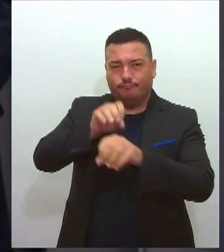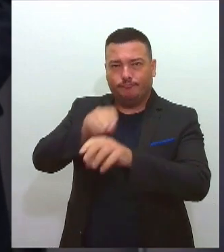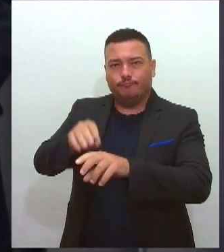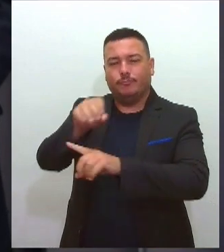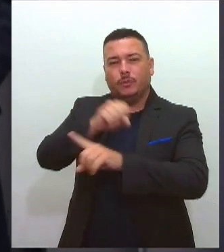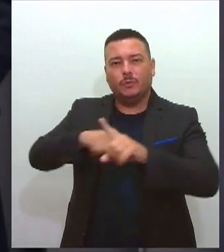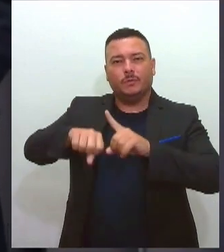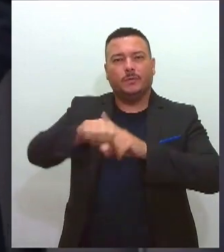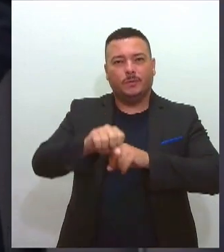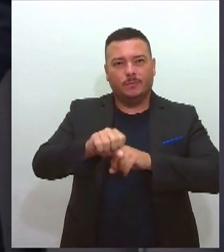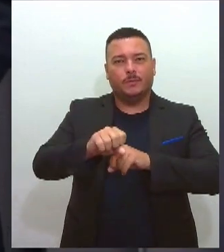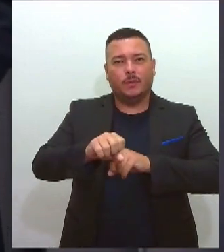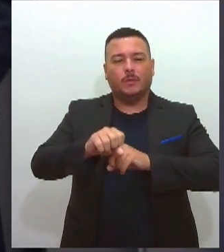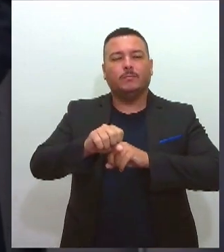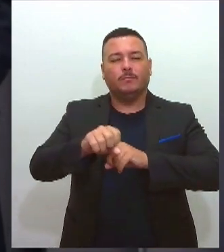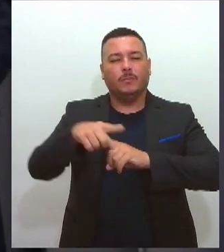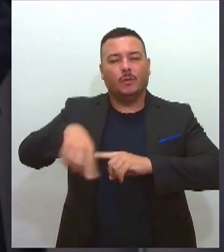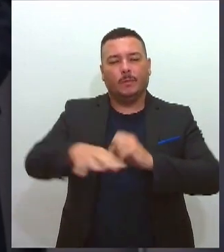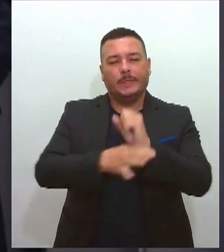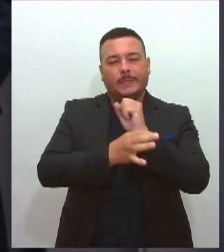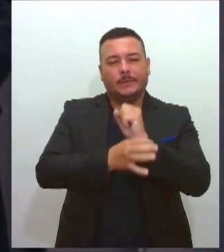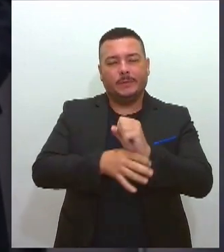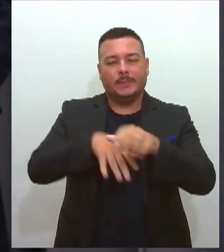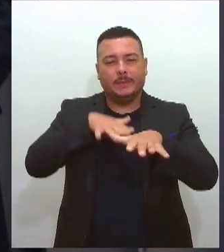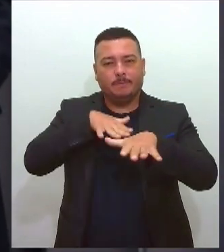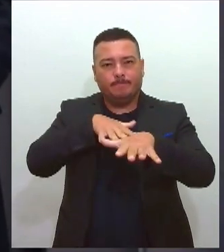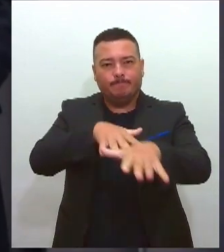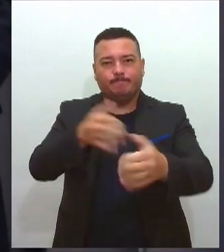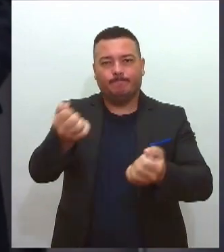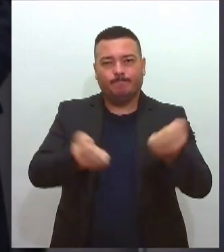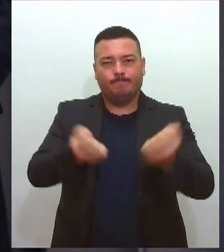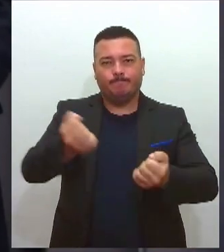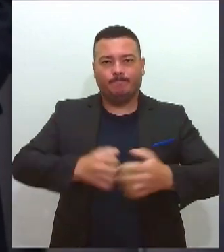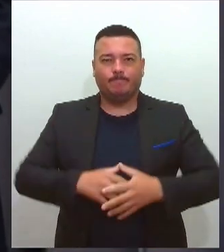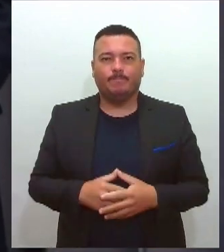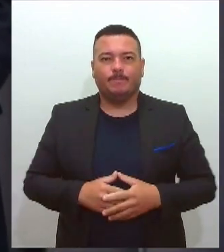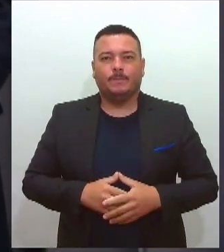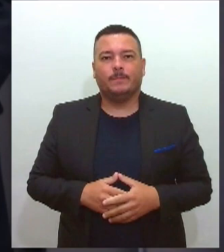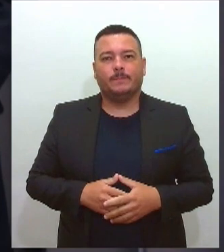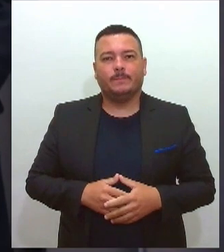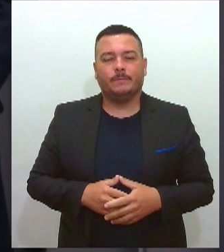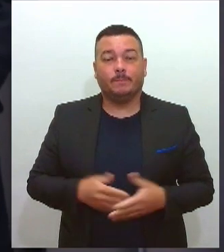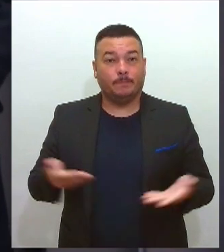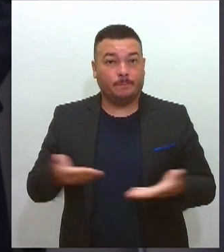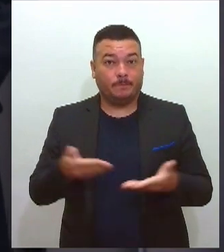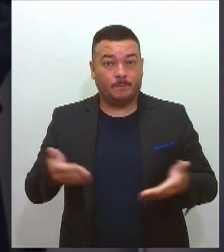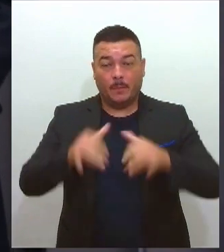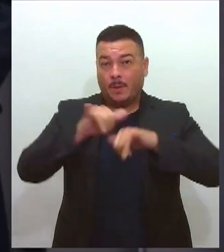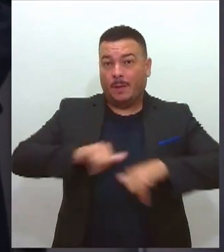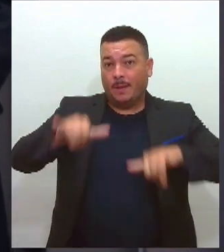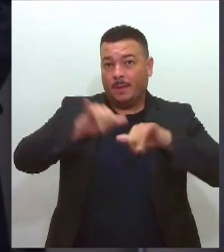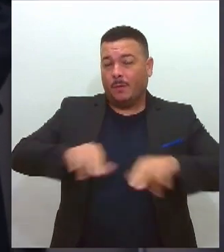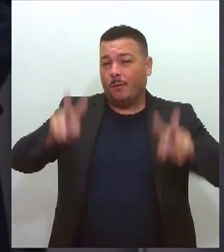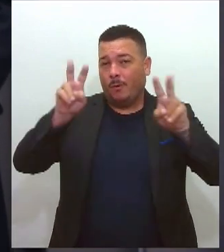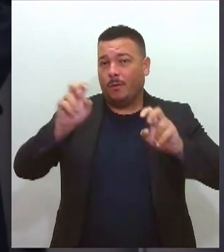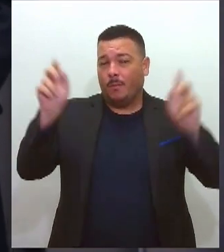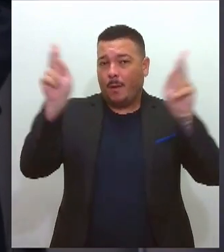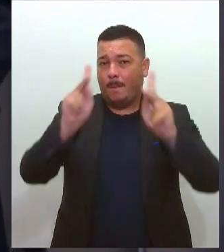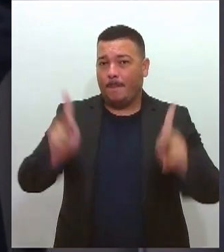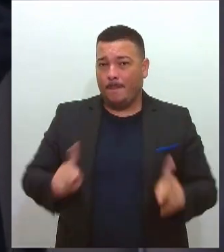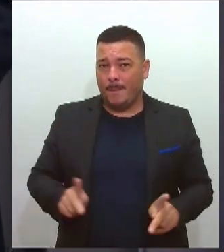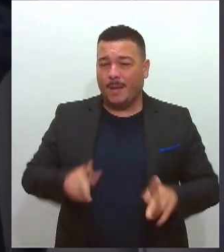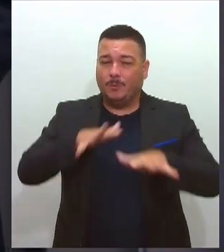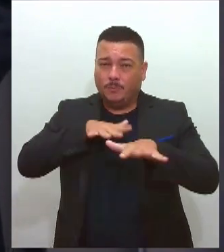sobre a segurança no trânsito. Este ano, a campanha tem como tema A Paz no Trânsito Começa por